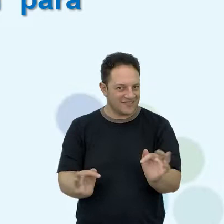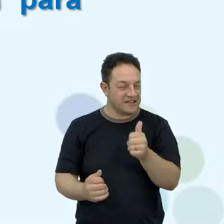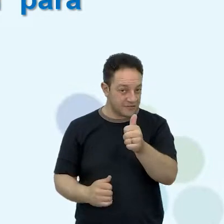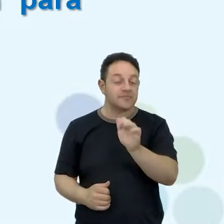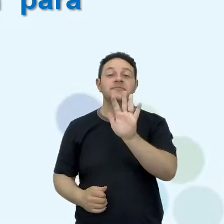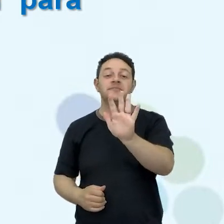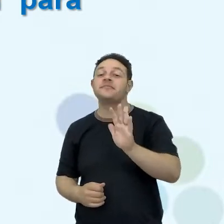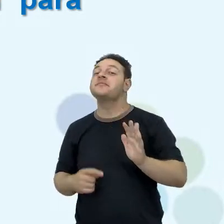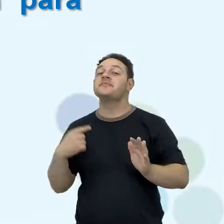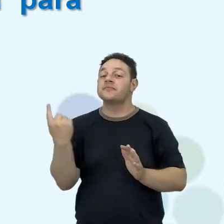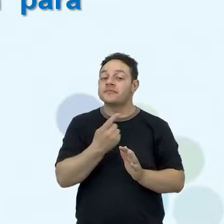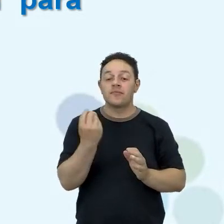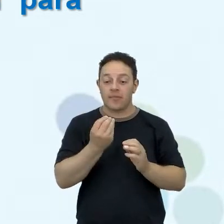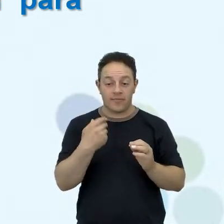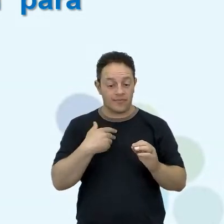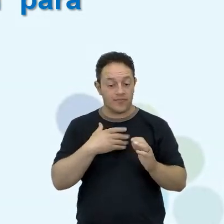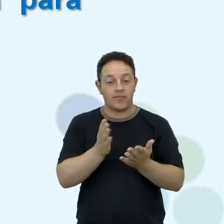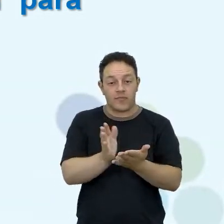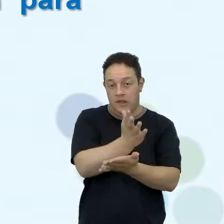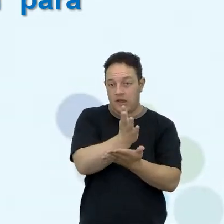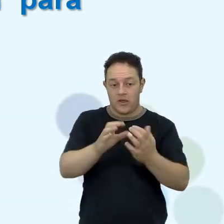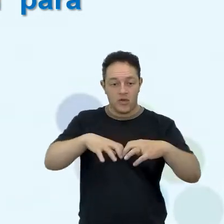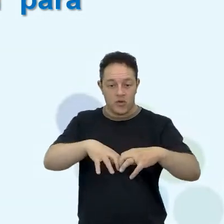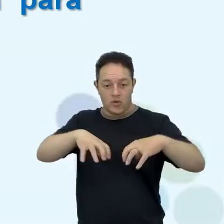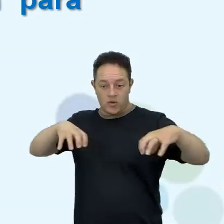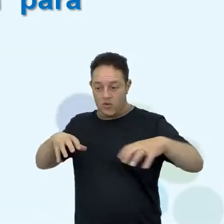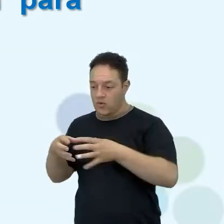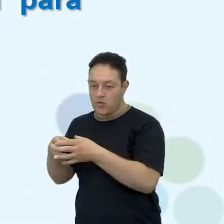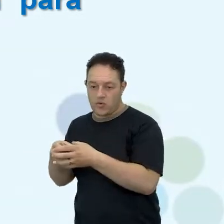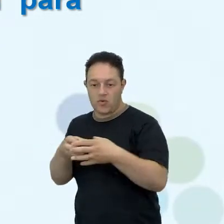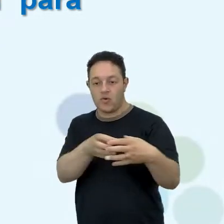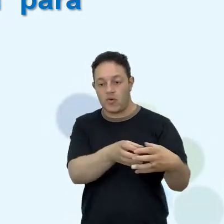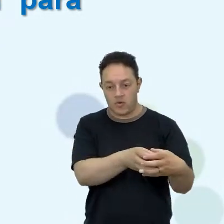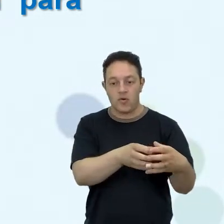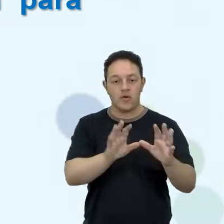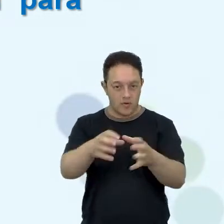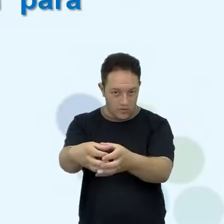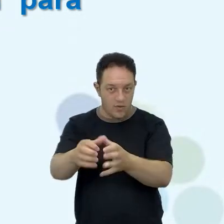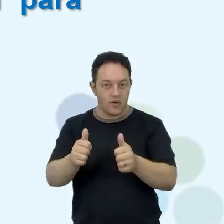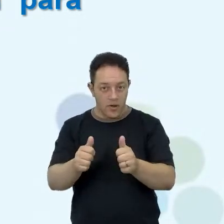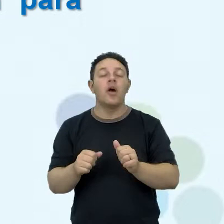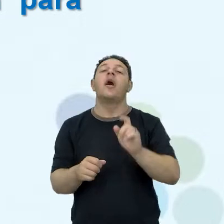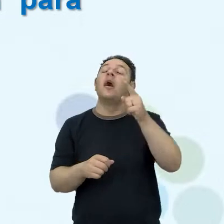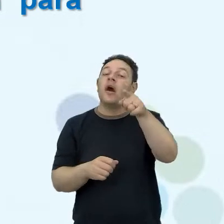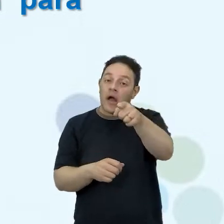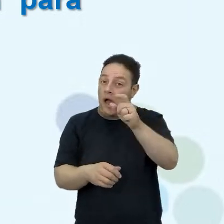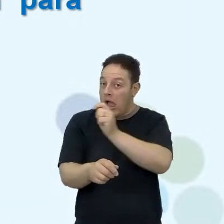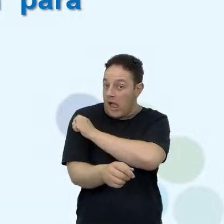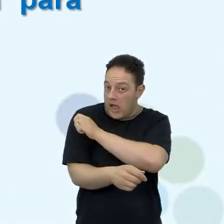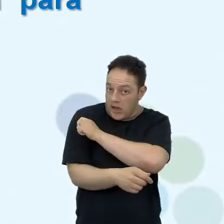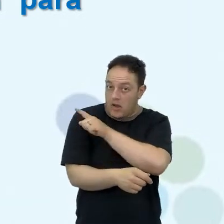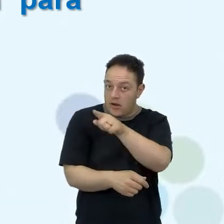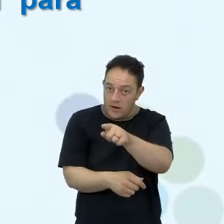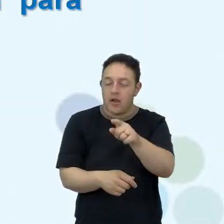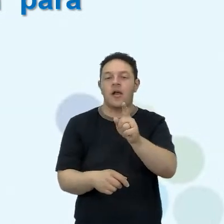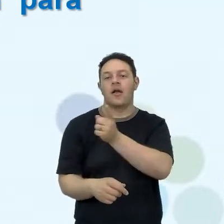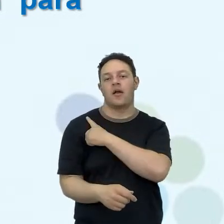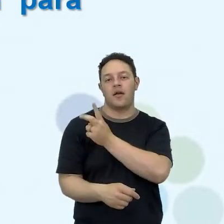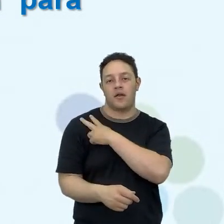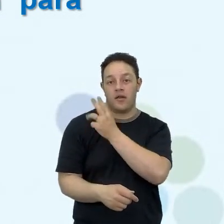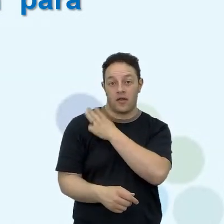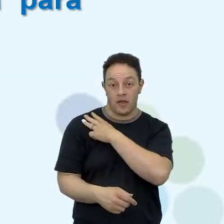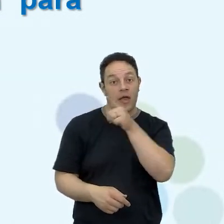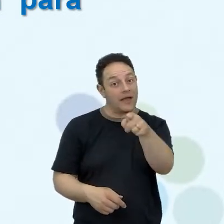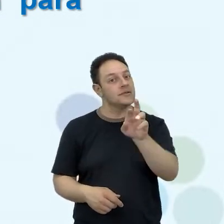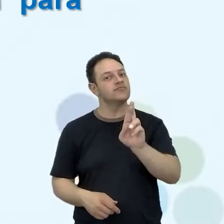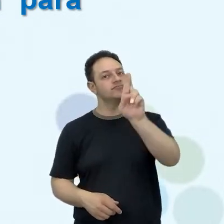para isso a gente vai se separar em grupos, nós vamos nos dividir em grupos, a ideia é essa, né? Lembrando que o estudante aqui no novo ensino médio, ele